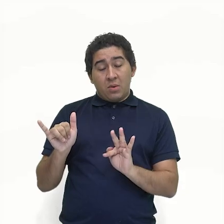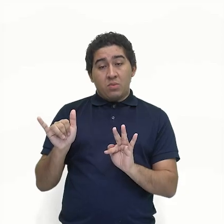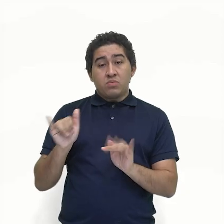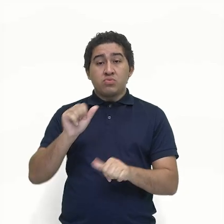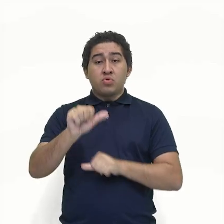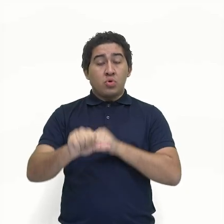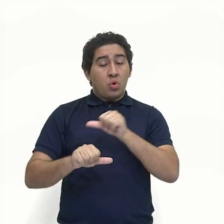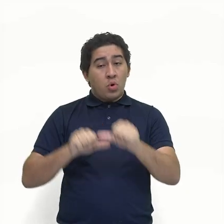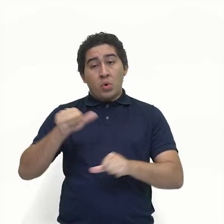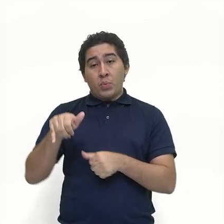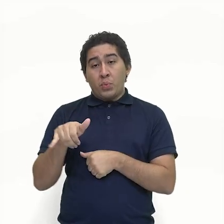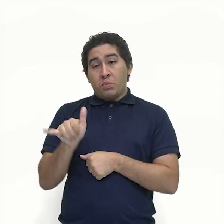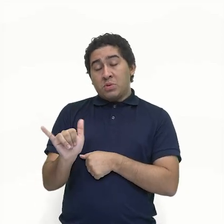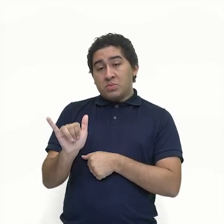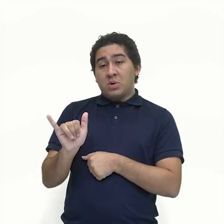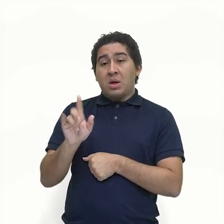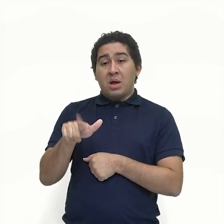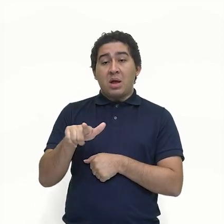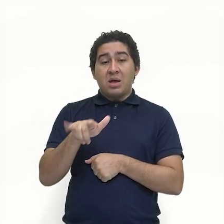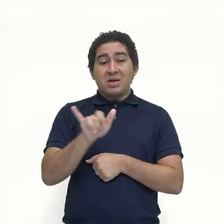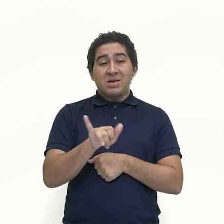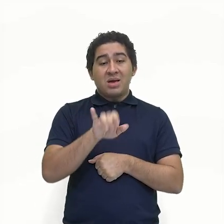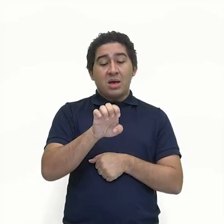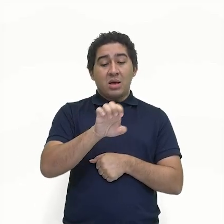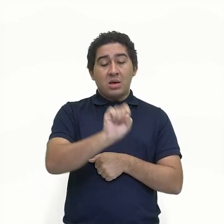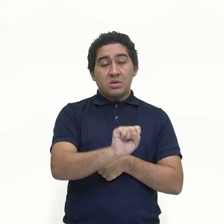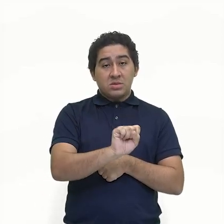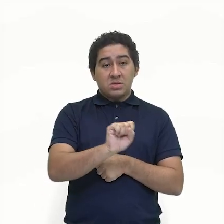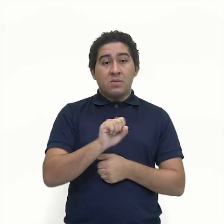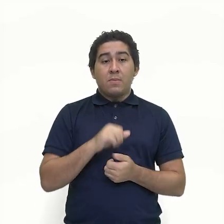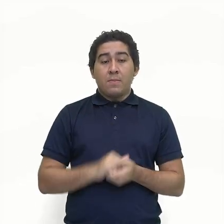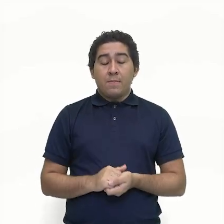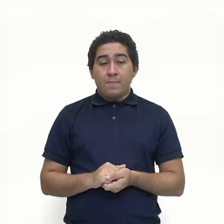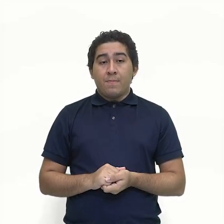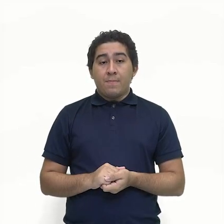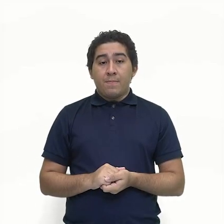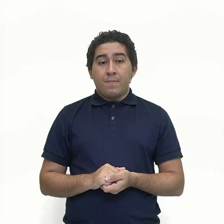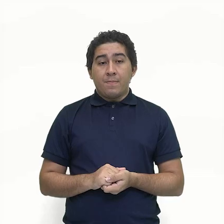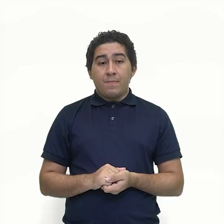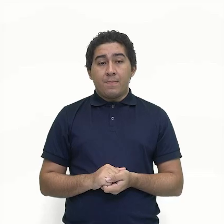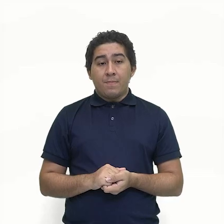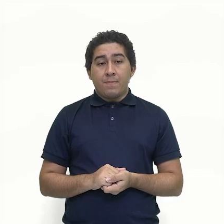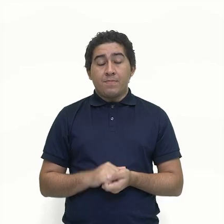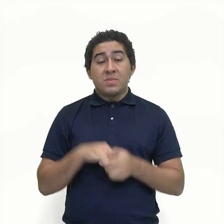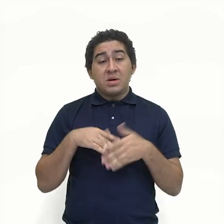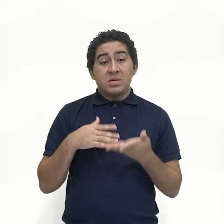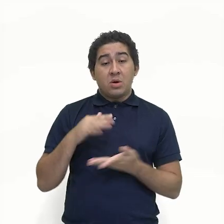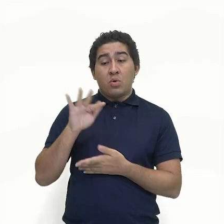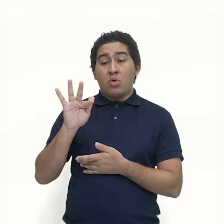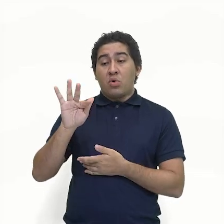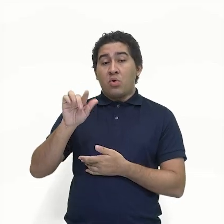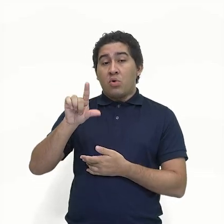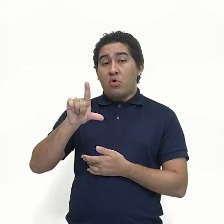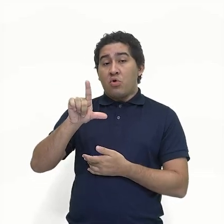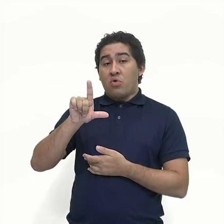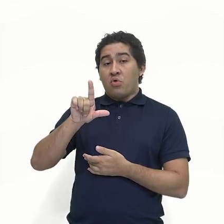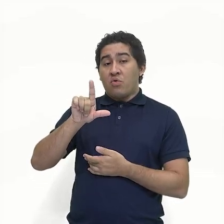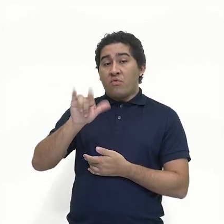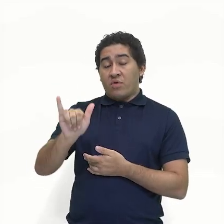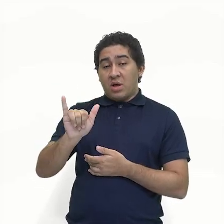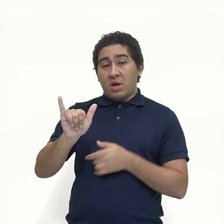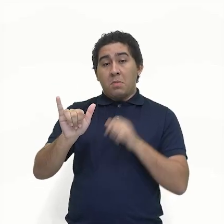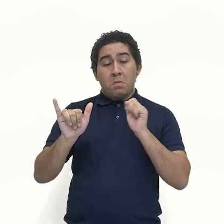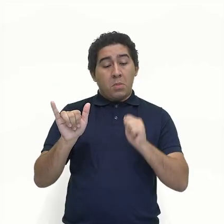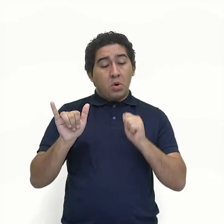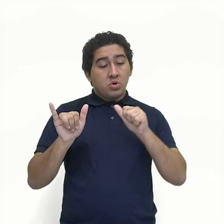trocar o Y por IES. Então, flies. Eu posso falar bem assim,